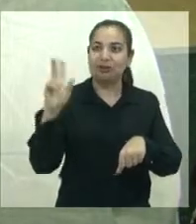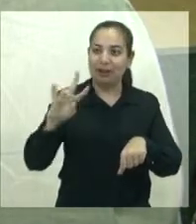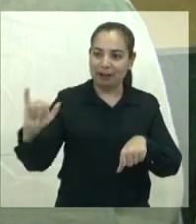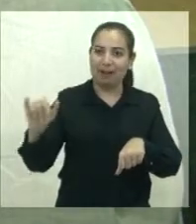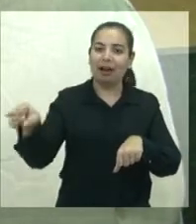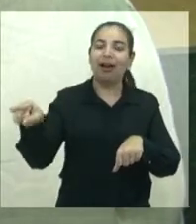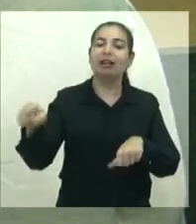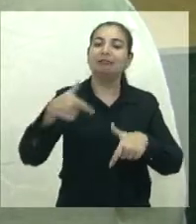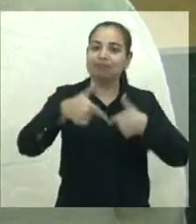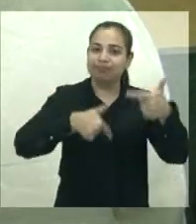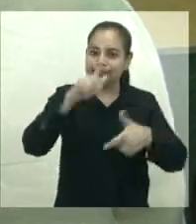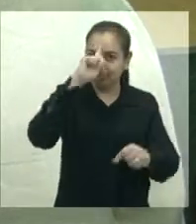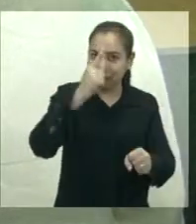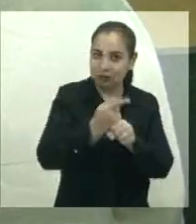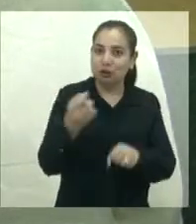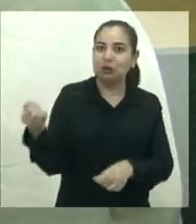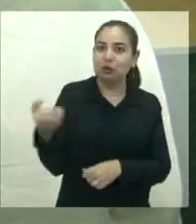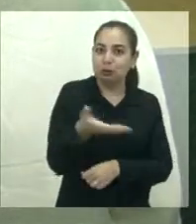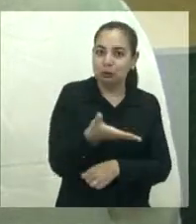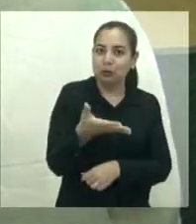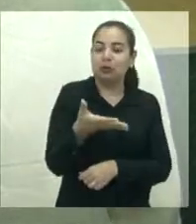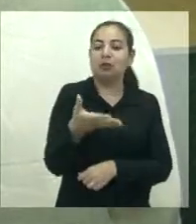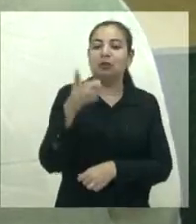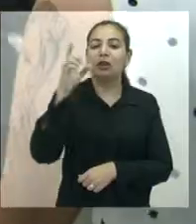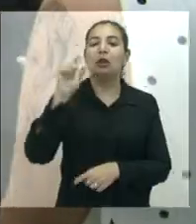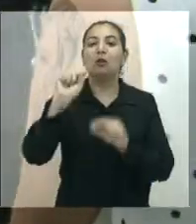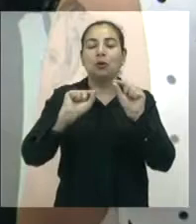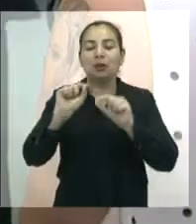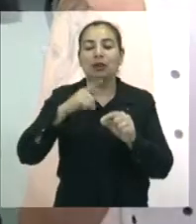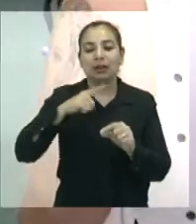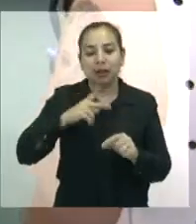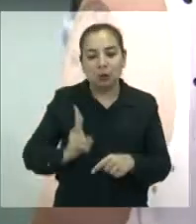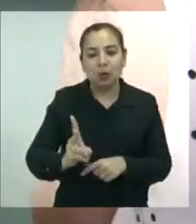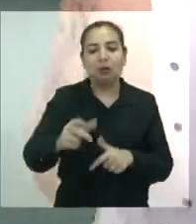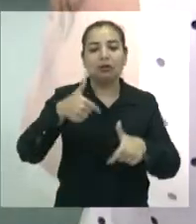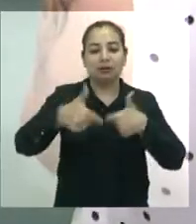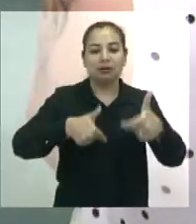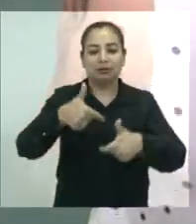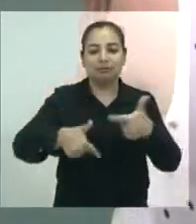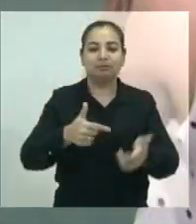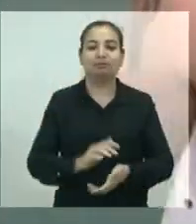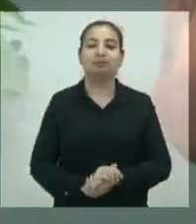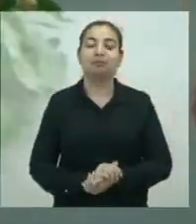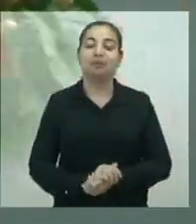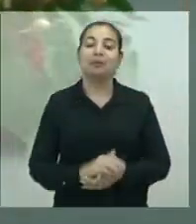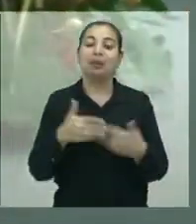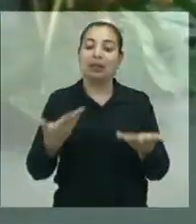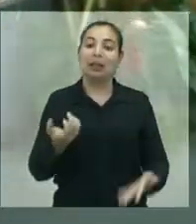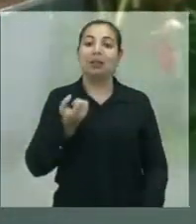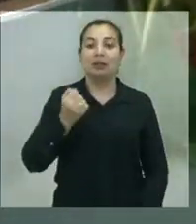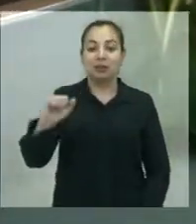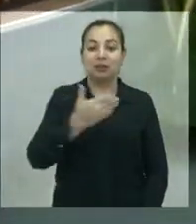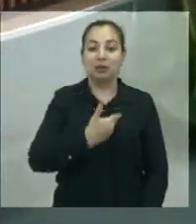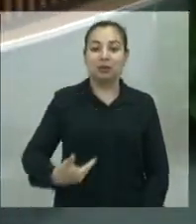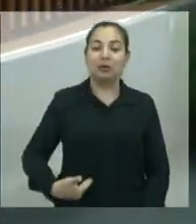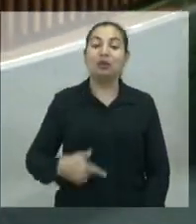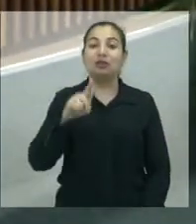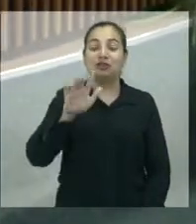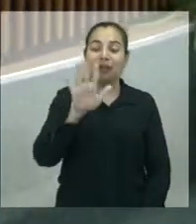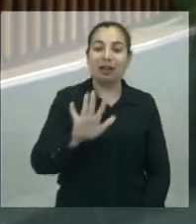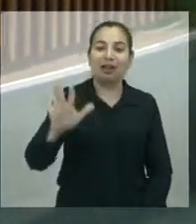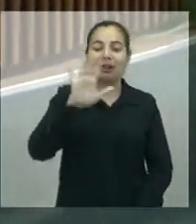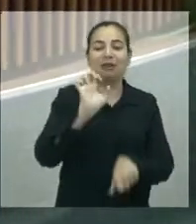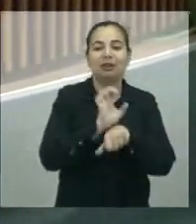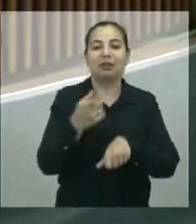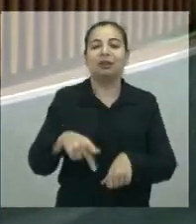Pública, dando continuidade ao trabalho dos antecessores. Elizabeth Chagas assumiu o cargo de Defensora Pública Geral do Estado do Ceará